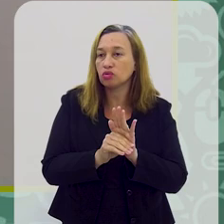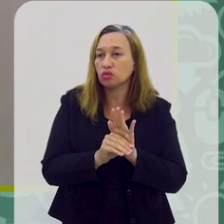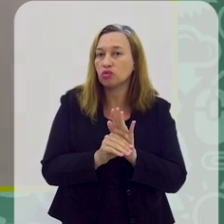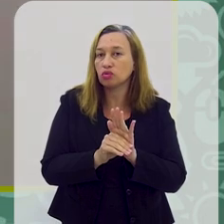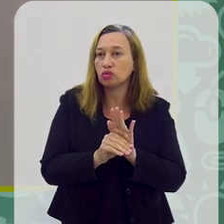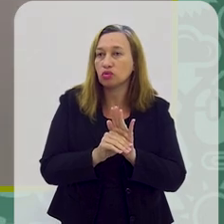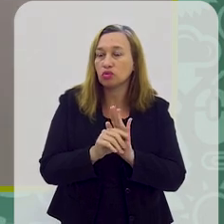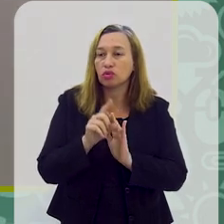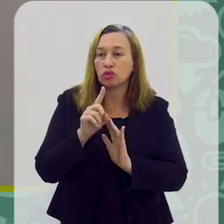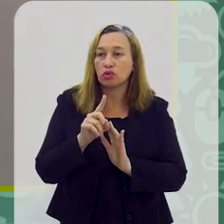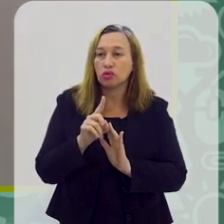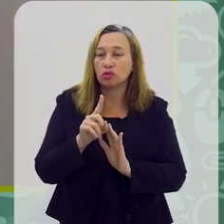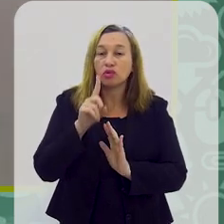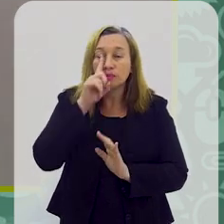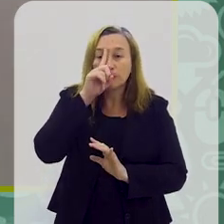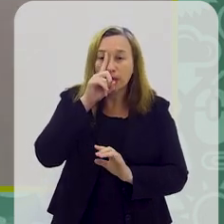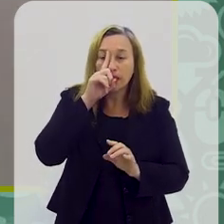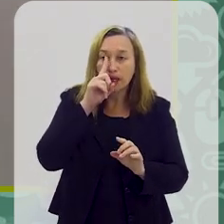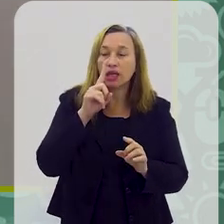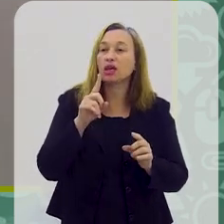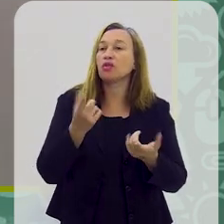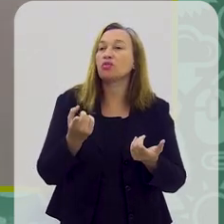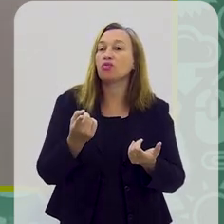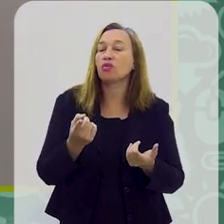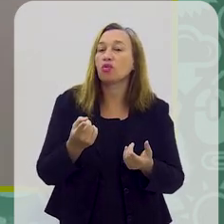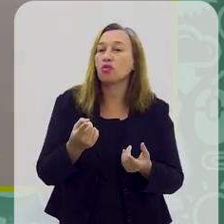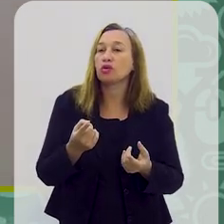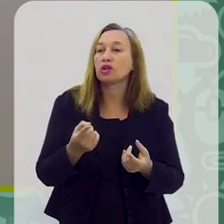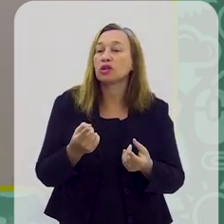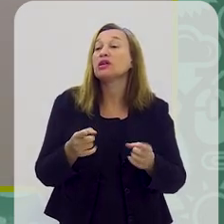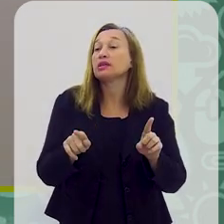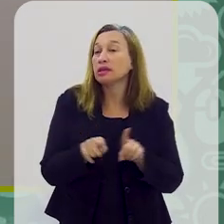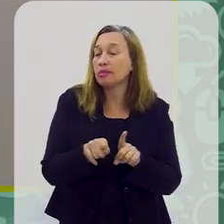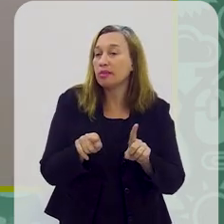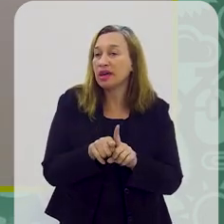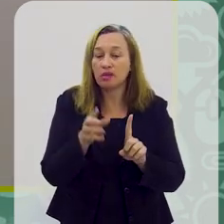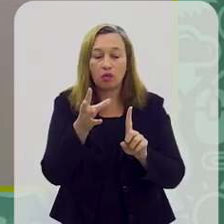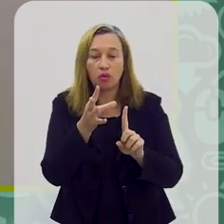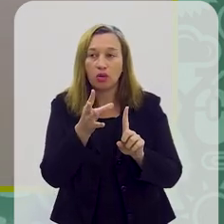Mas conteúdo extremo, mas também de aliciamento